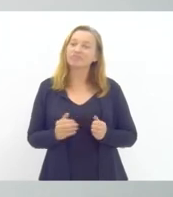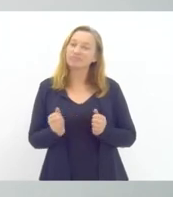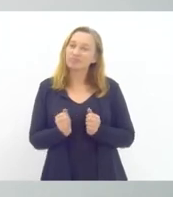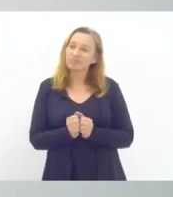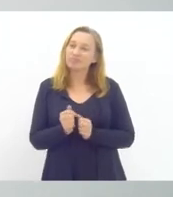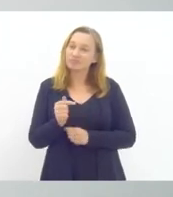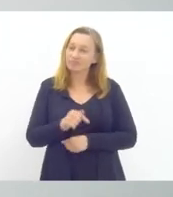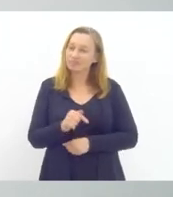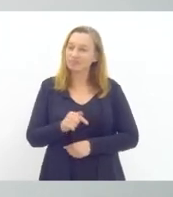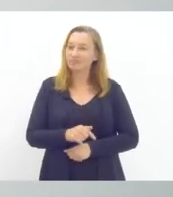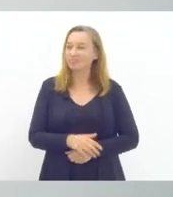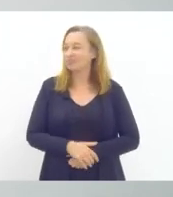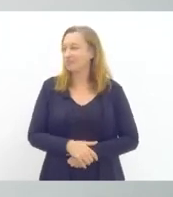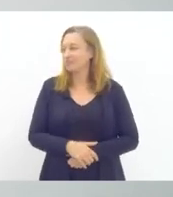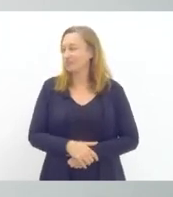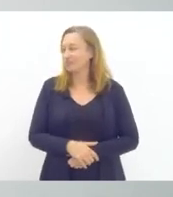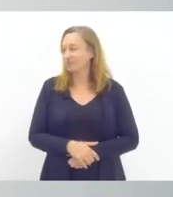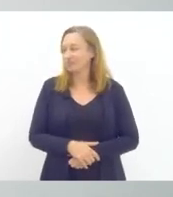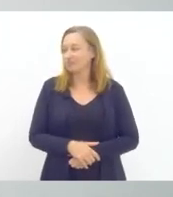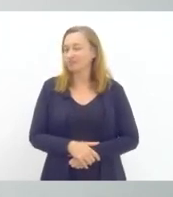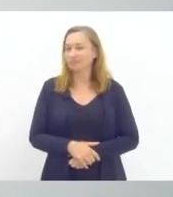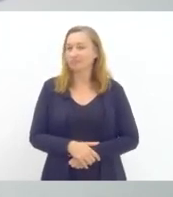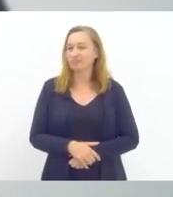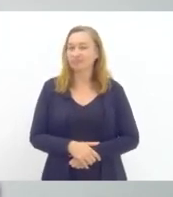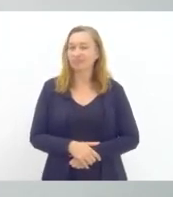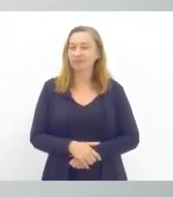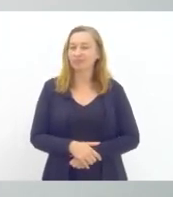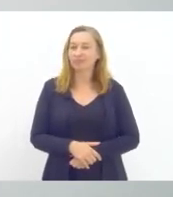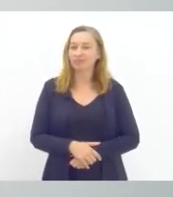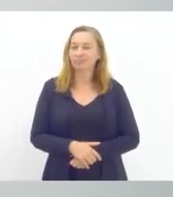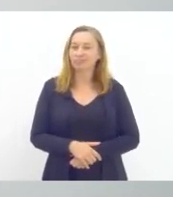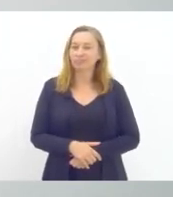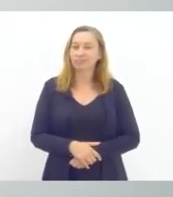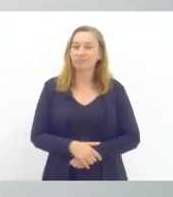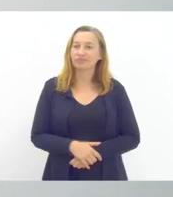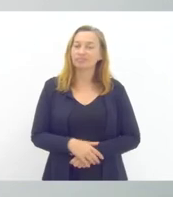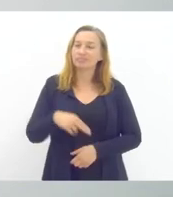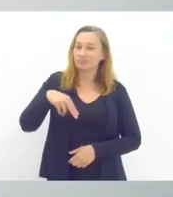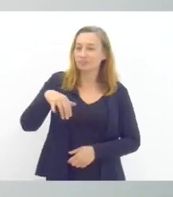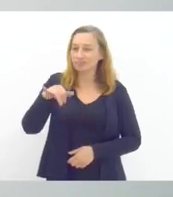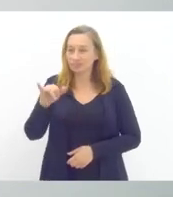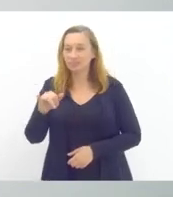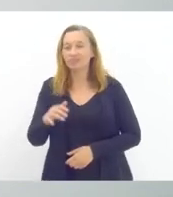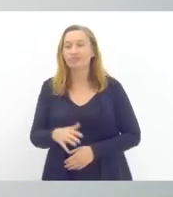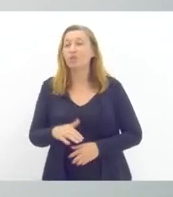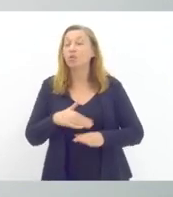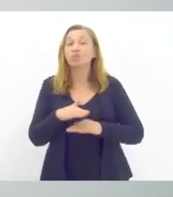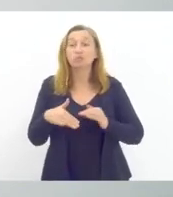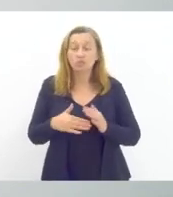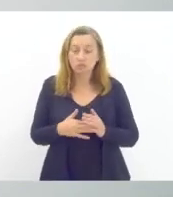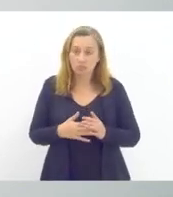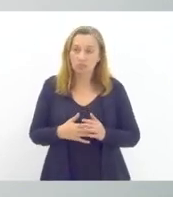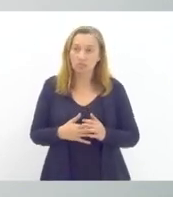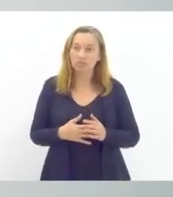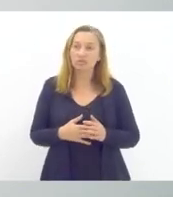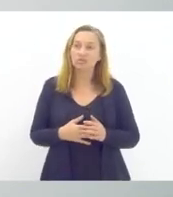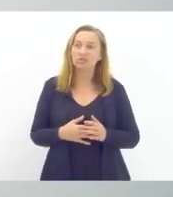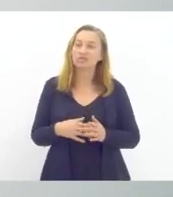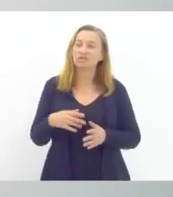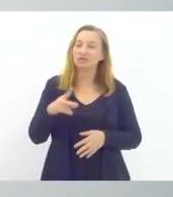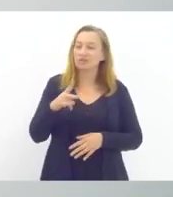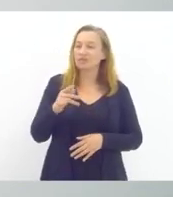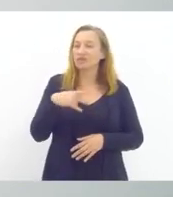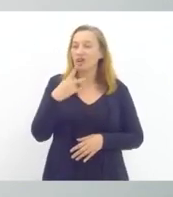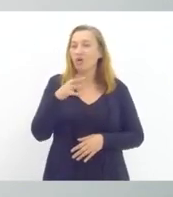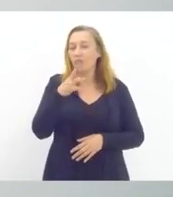já foi que estão aqui Jorge lá de Nova Iguaçu da minha Nova Iguaçu André todo mundo a gente vai vai citando aqui